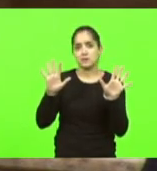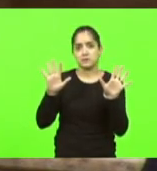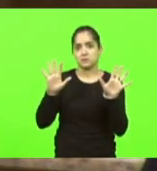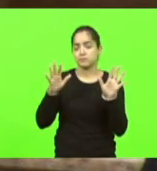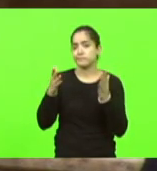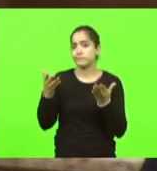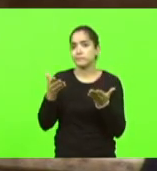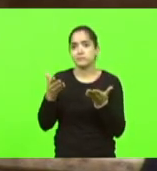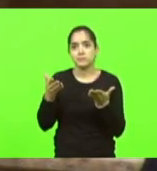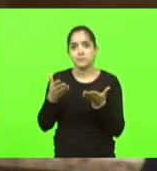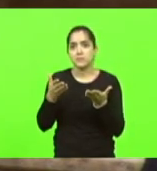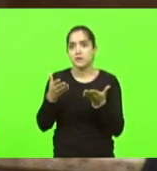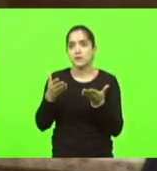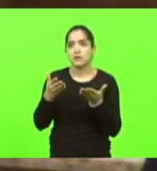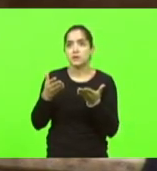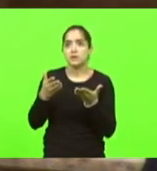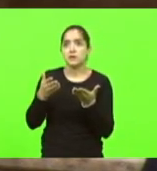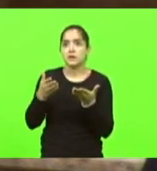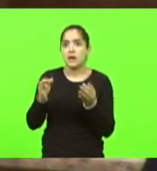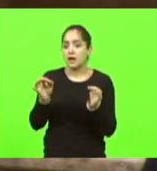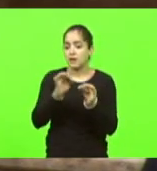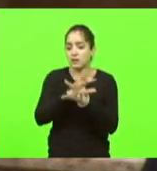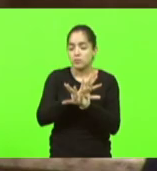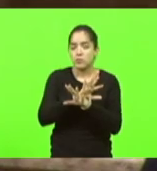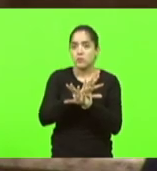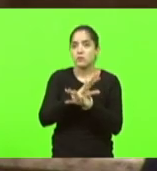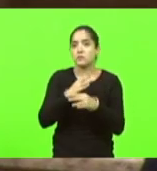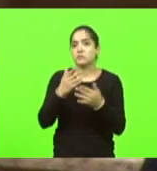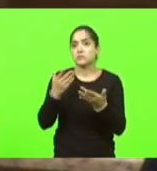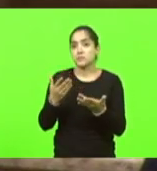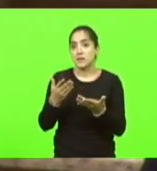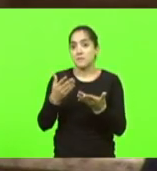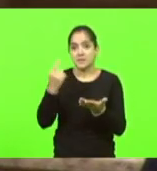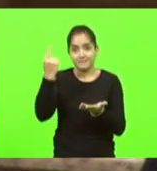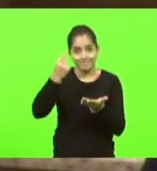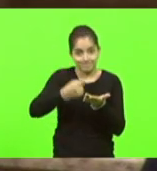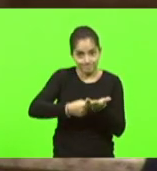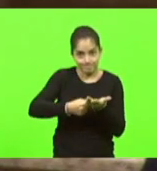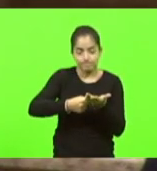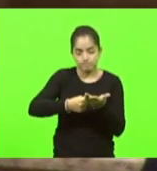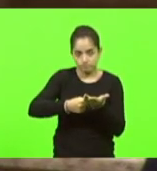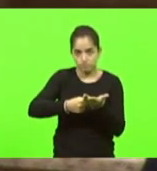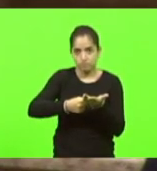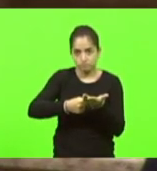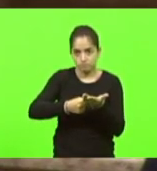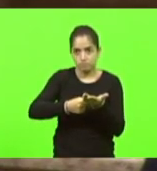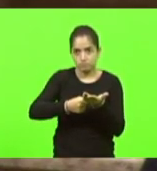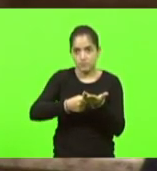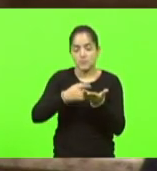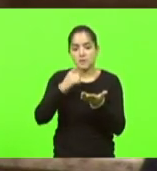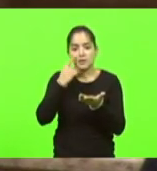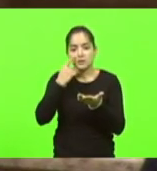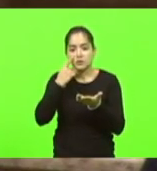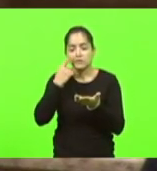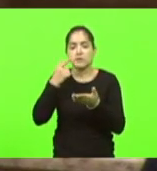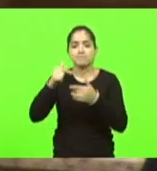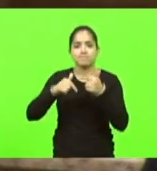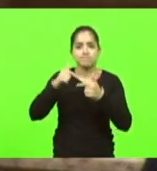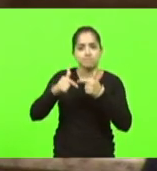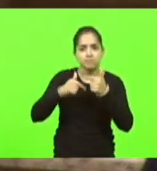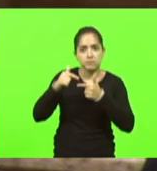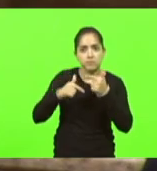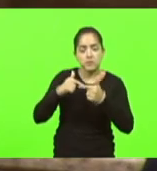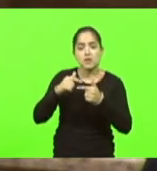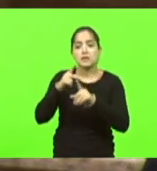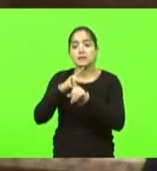gente é 9B acabou a reforma mas assumiu o compromisso com eles de nós trabalharmos né A questão da